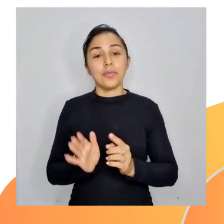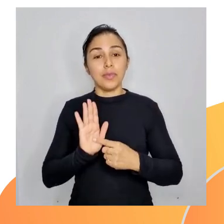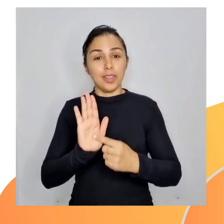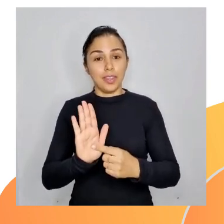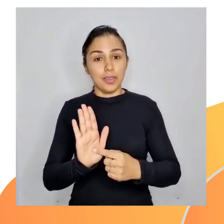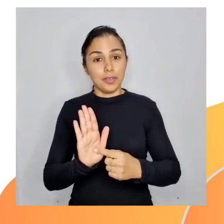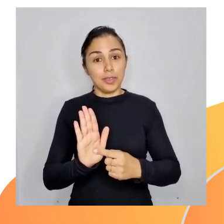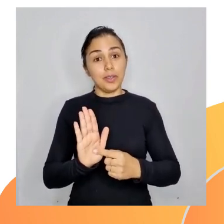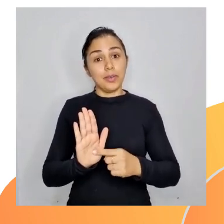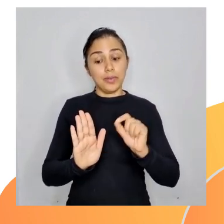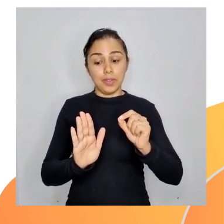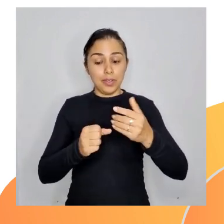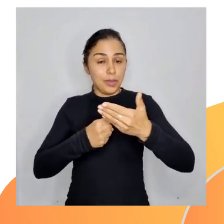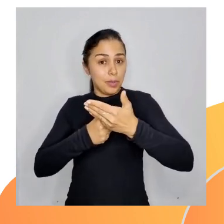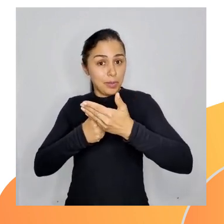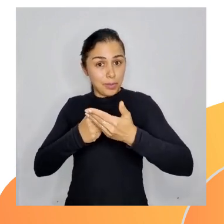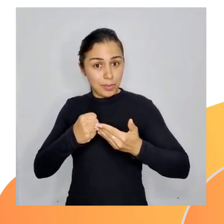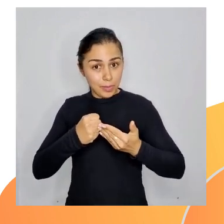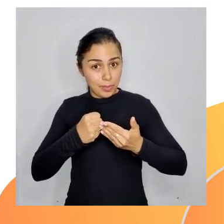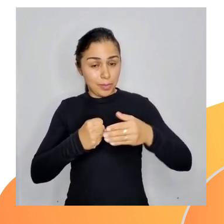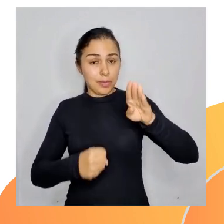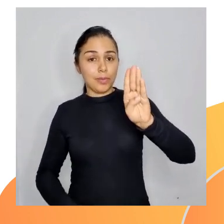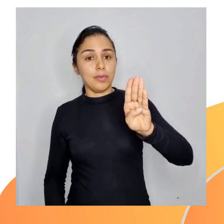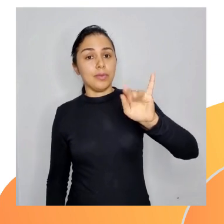O bispo, ele tem uma característica